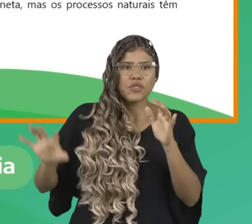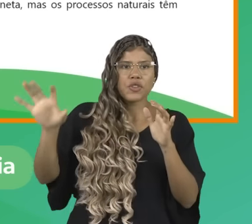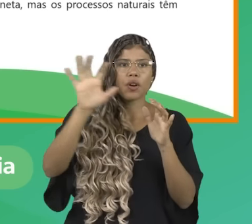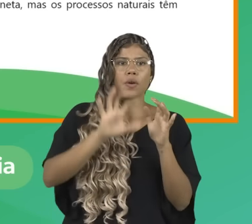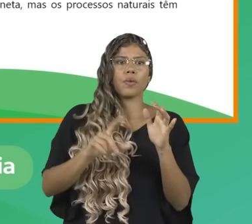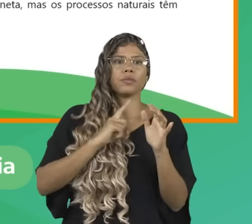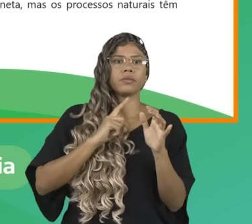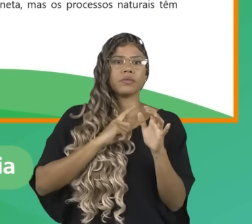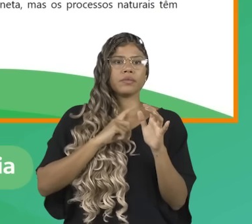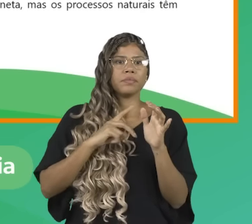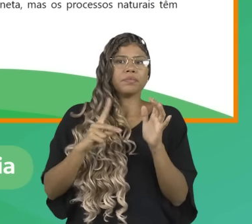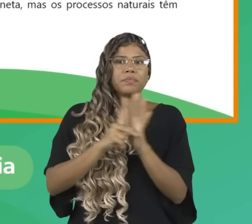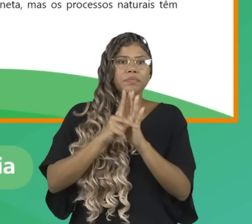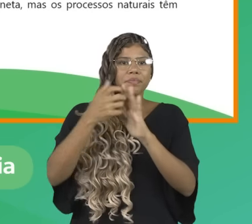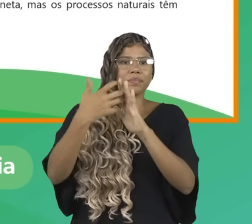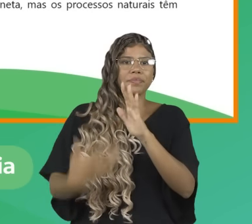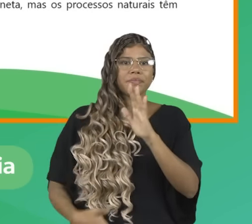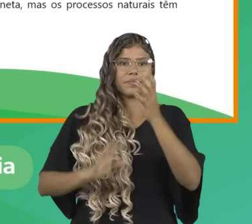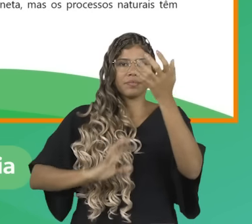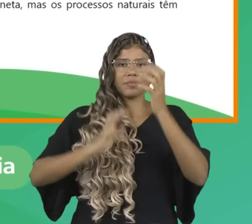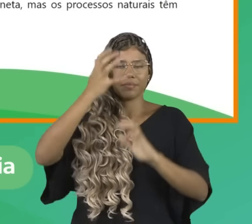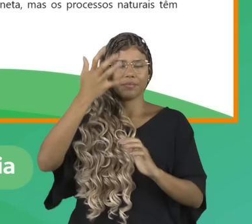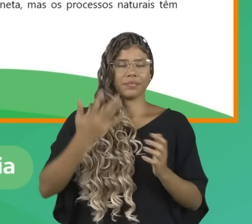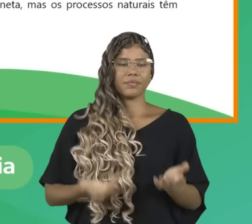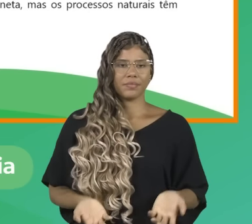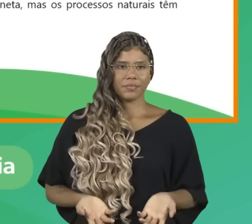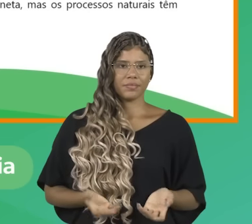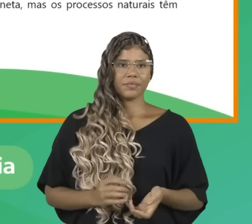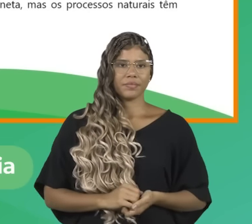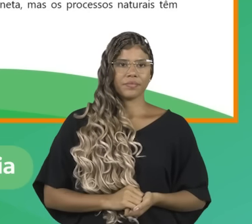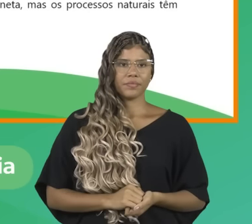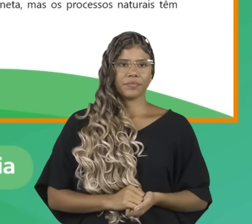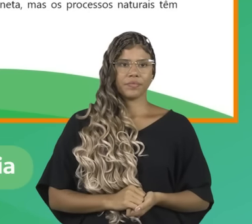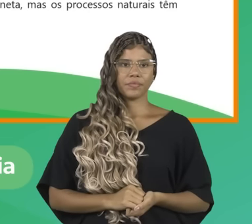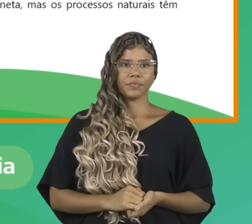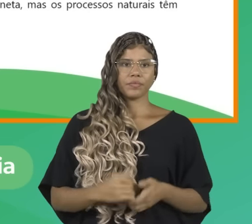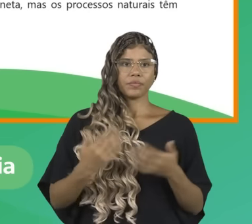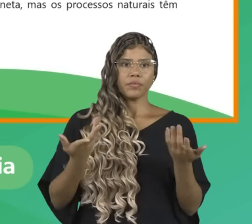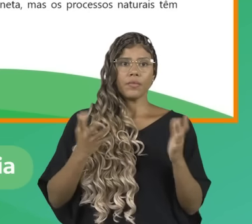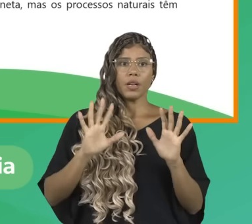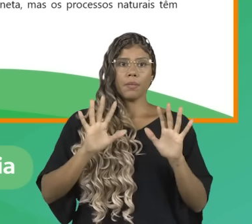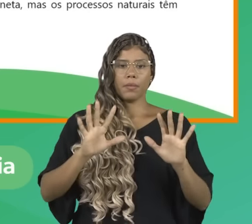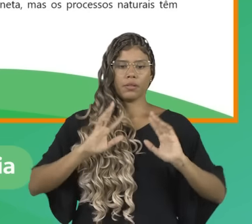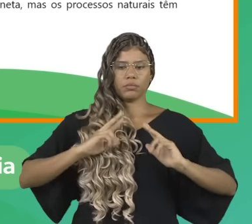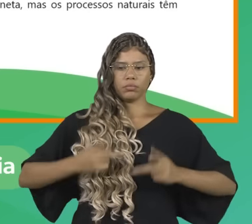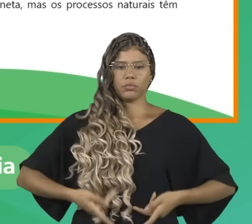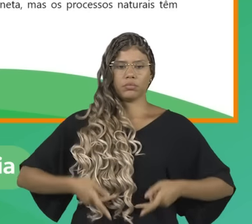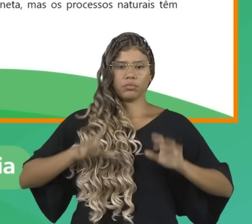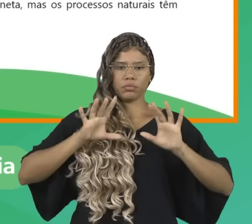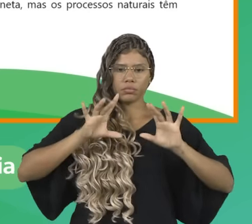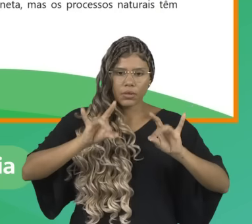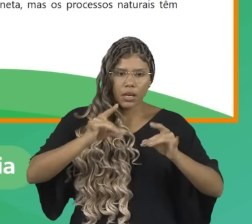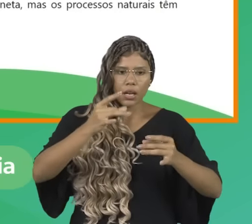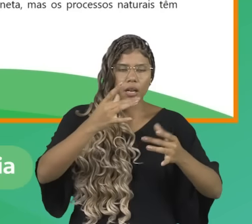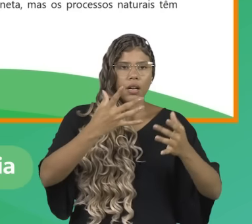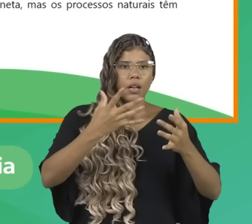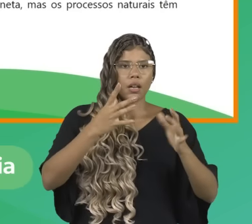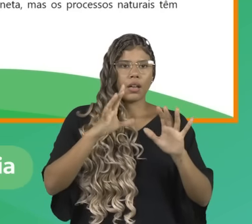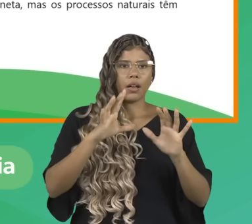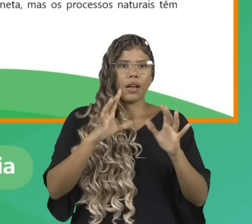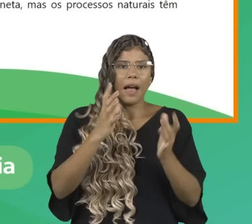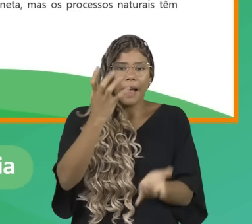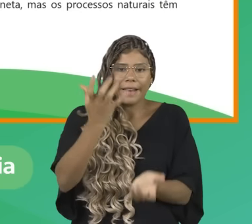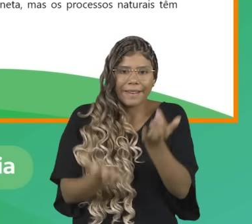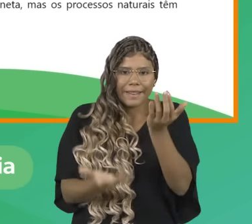global. Já os efeitos do homem não ficam retidos a só um ambiente. Não. Aquela queima influencia a atmosfera que recobre o planeta como um todo.